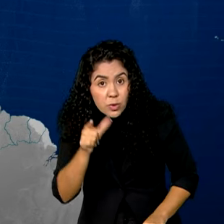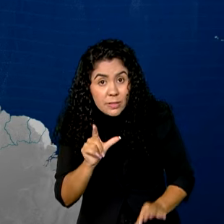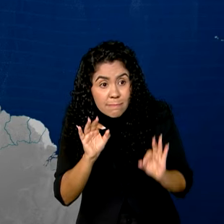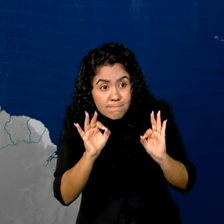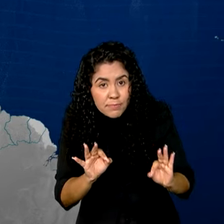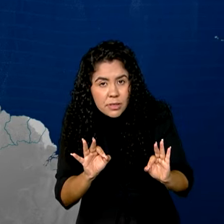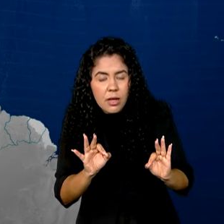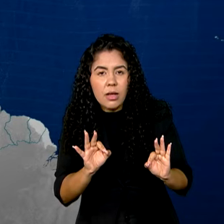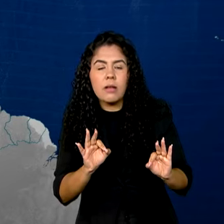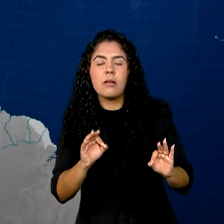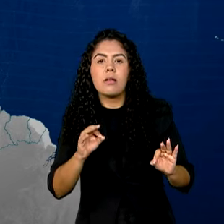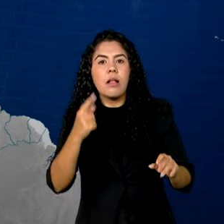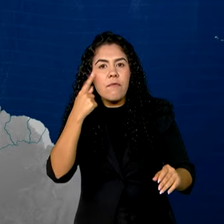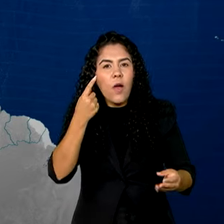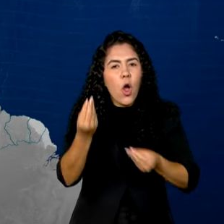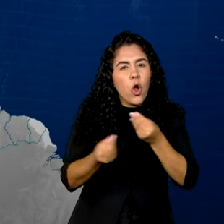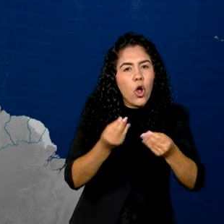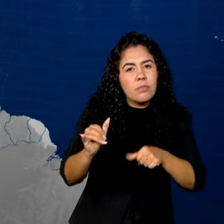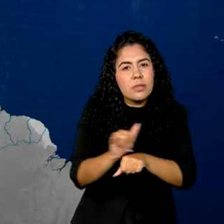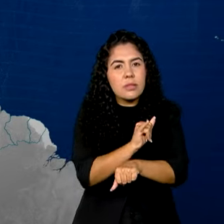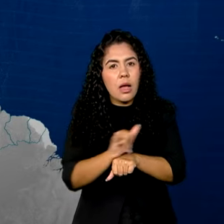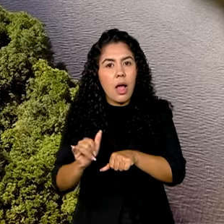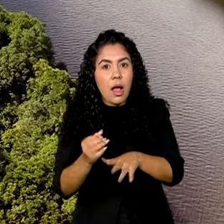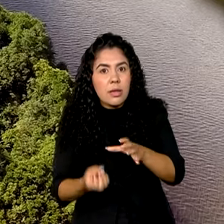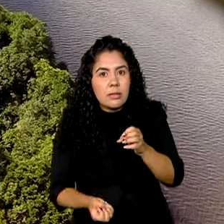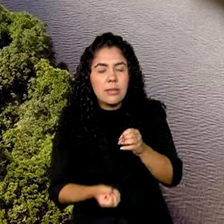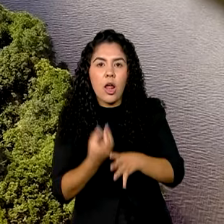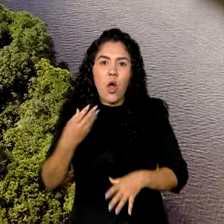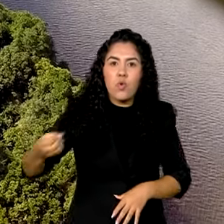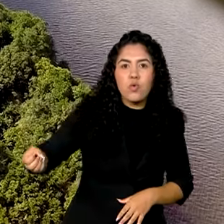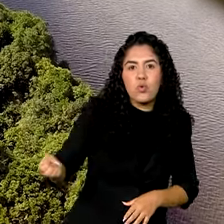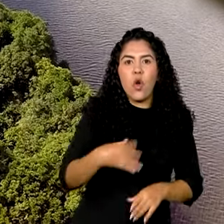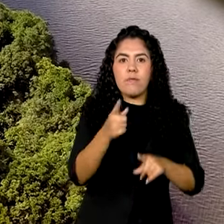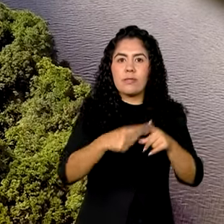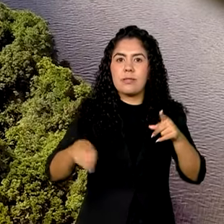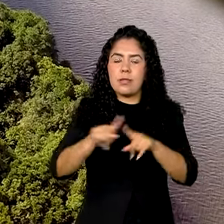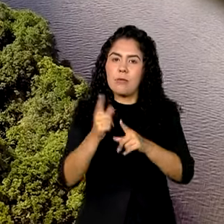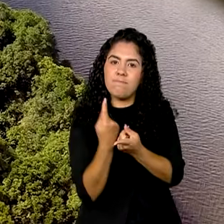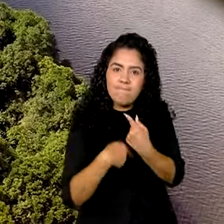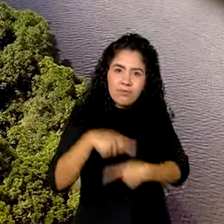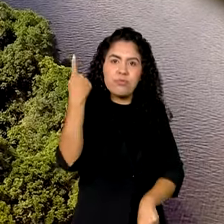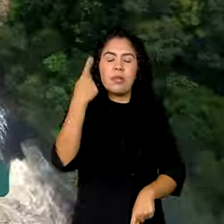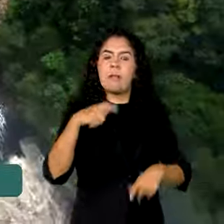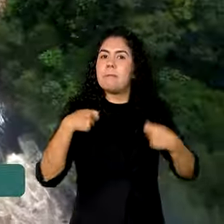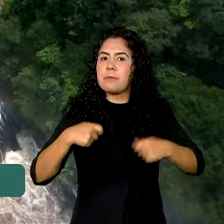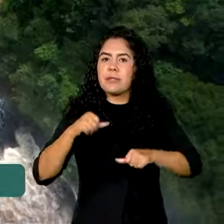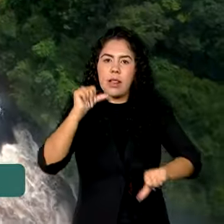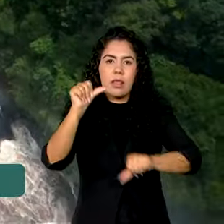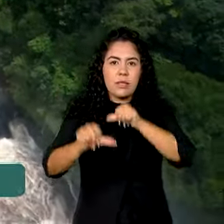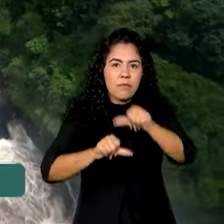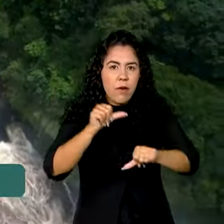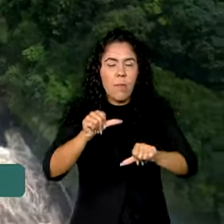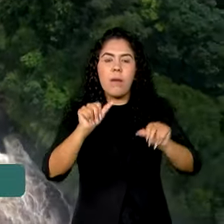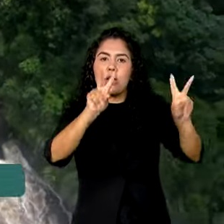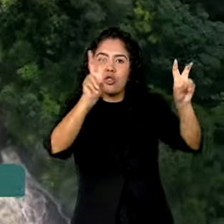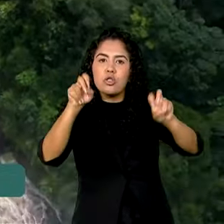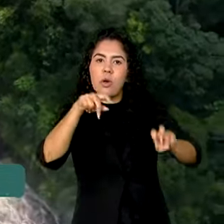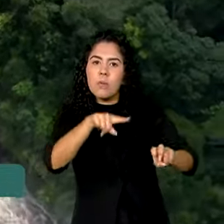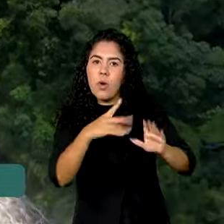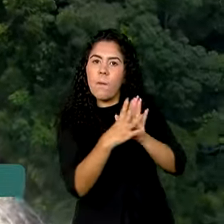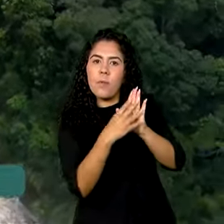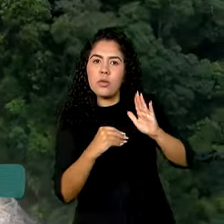em criar um novo ciclo de prosperidade é preciso que a gente transforme o modelo de desenvolvimento de